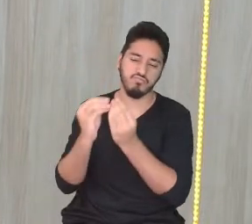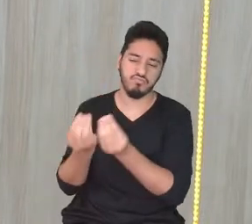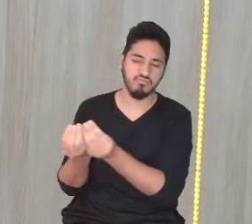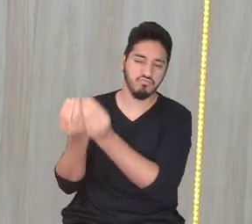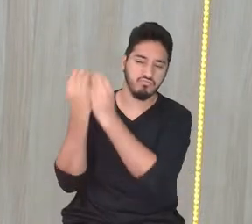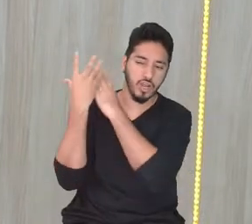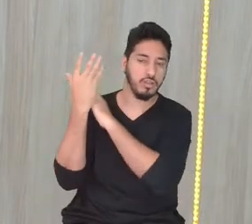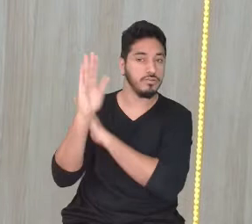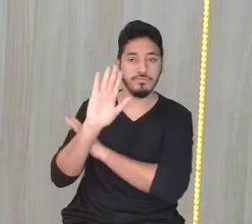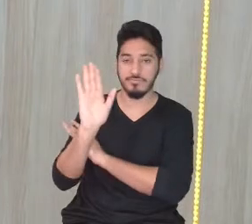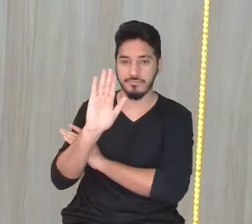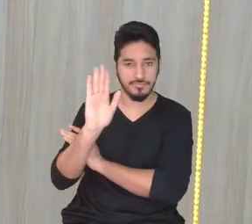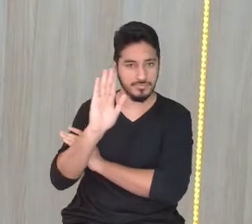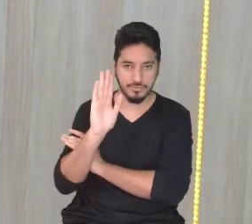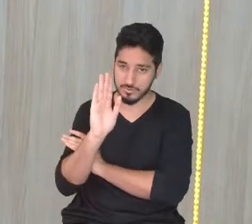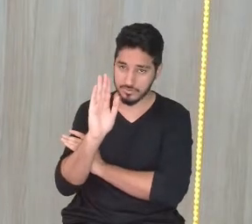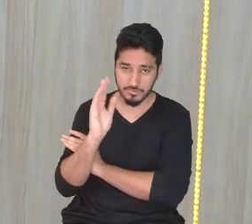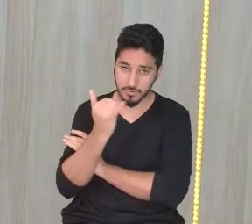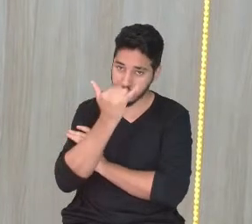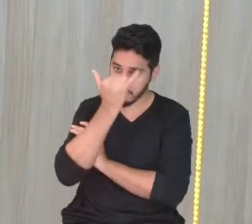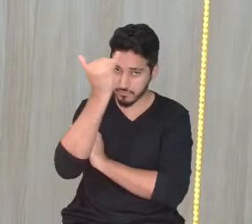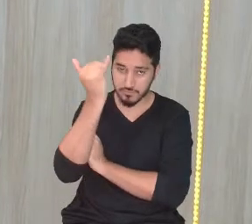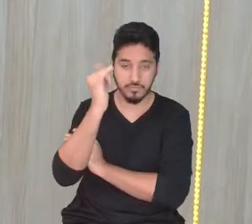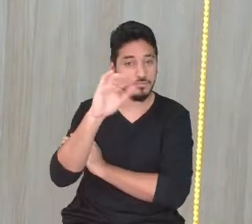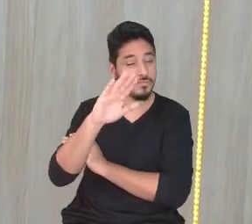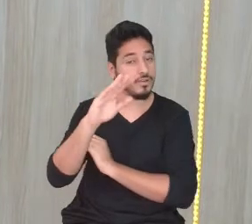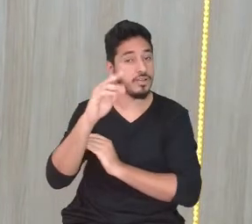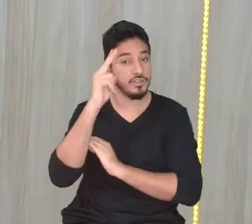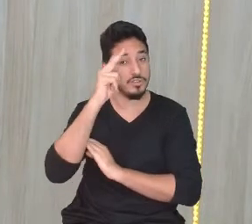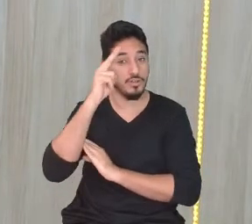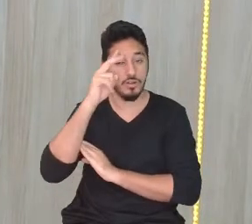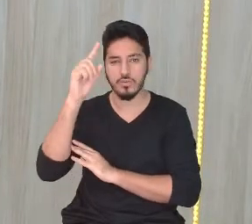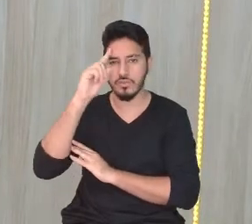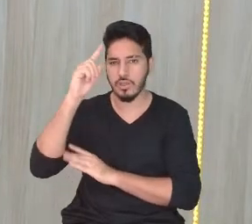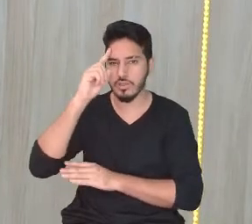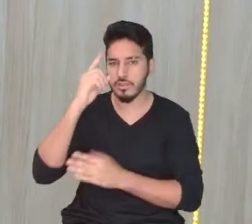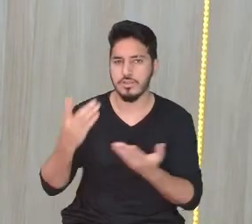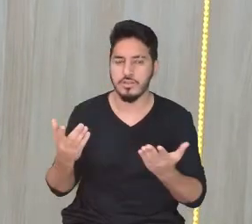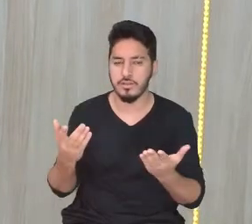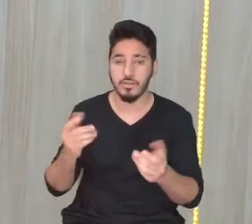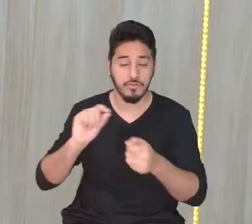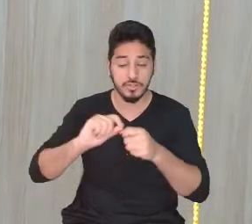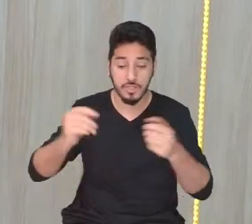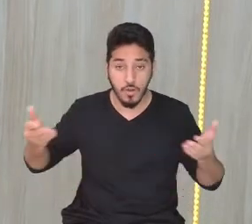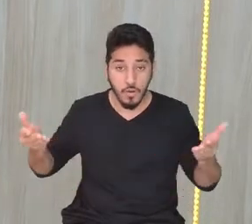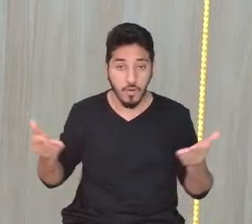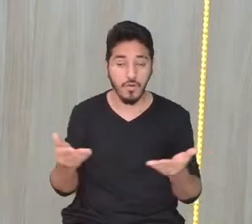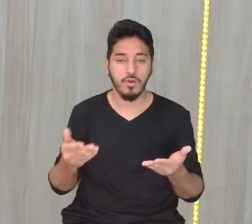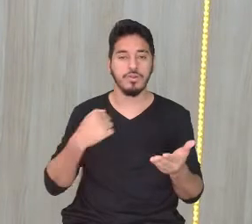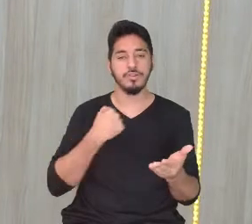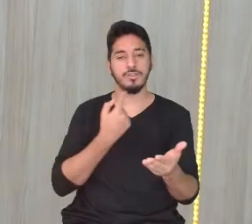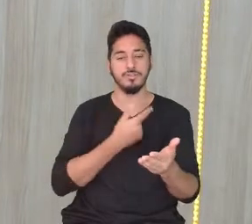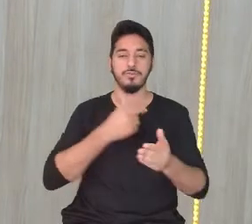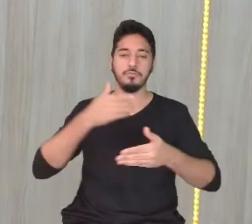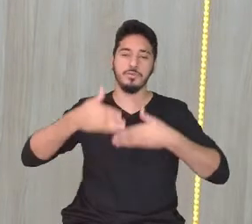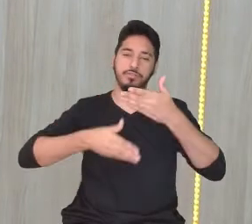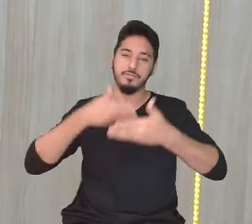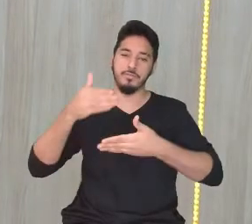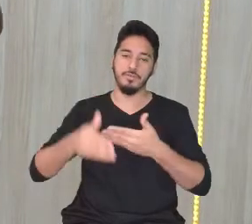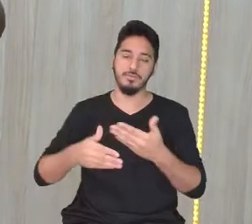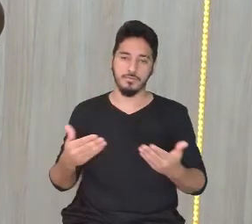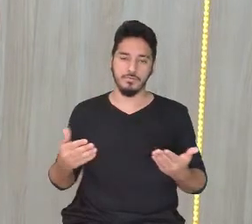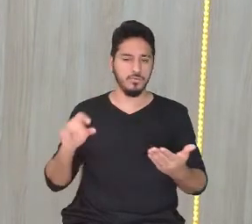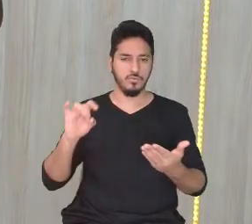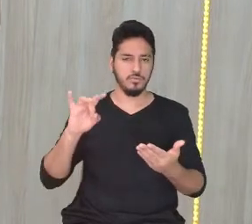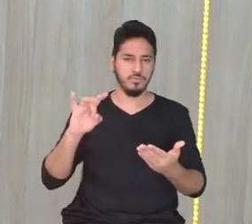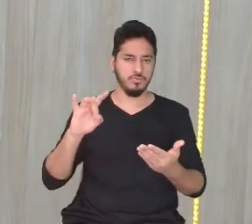atrás, mas isso é um engano, porque a história ela se faz no dia a dia, a história está se fazendo agora. E nós fazemos parte dela, não é só